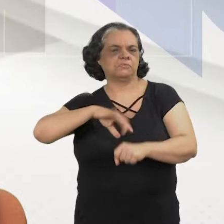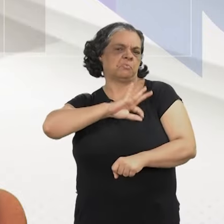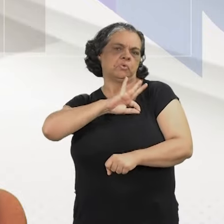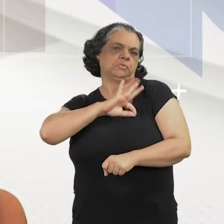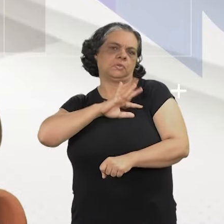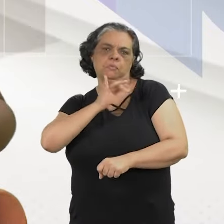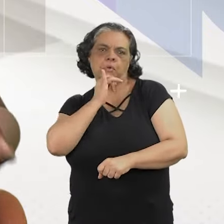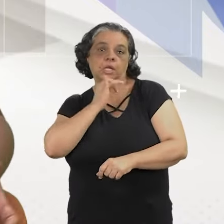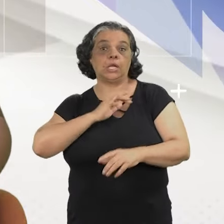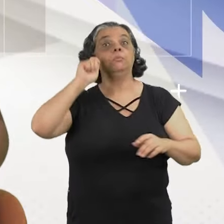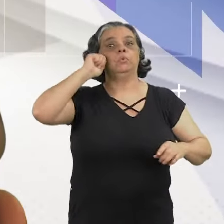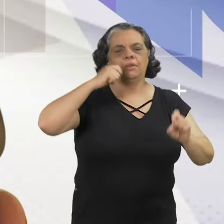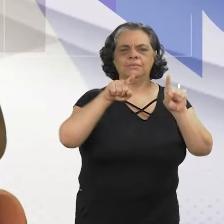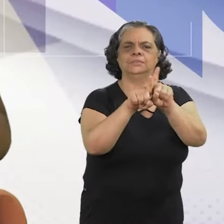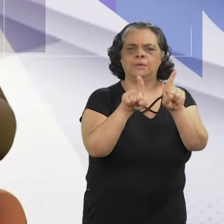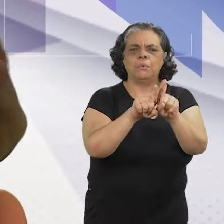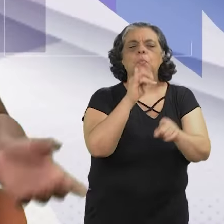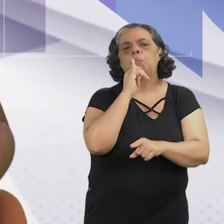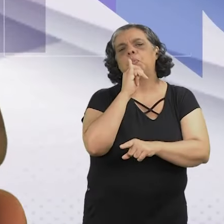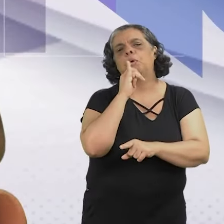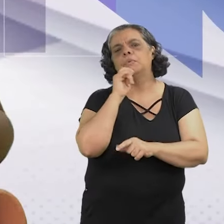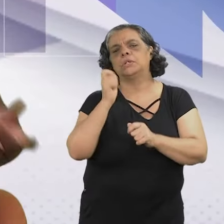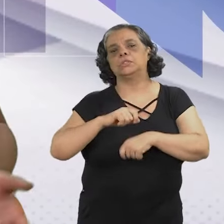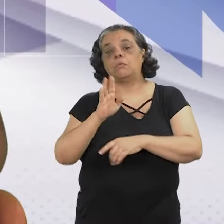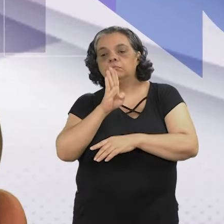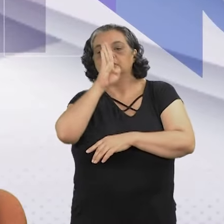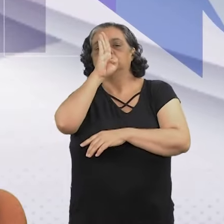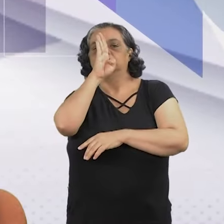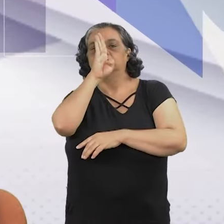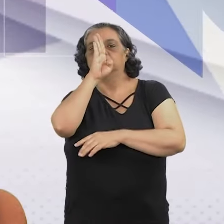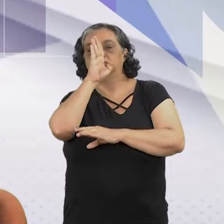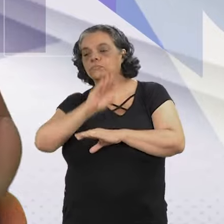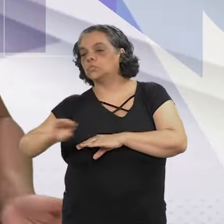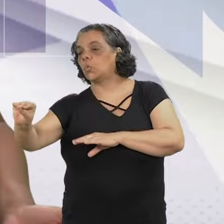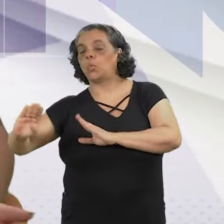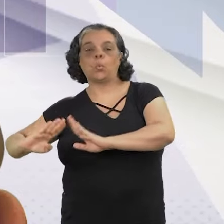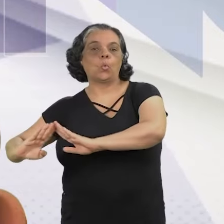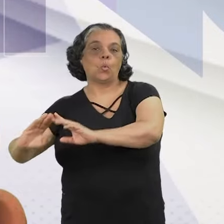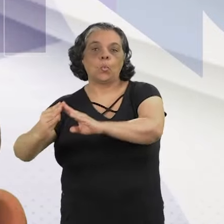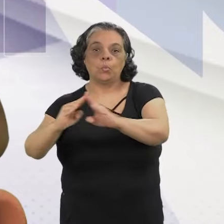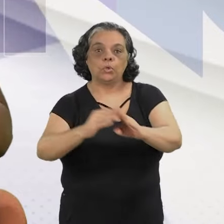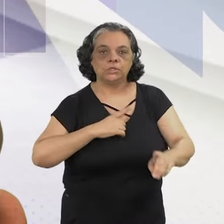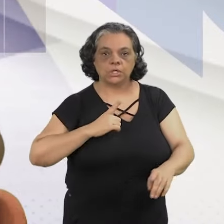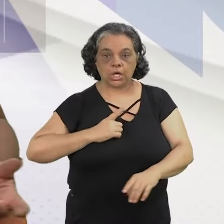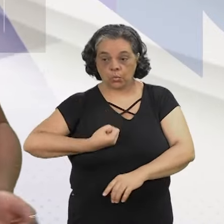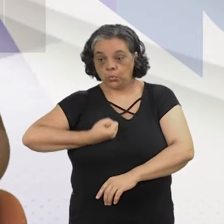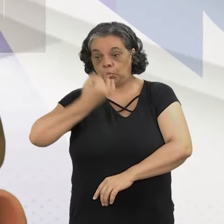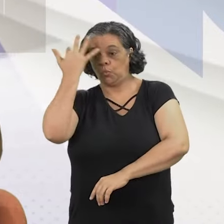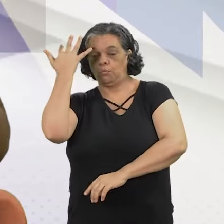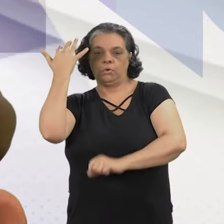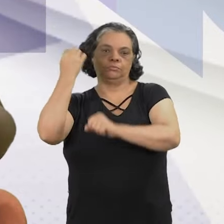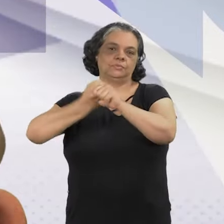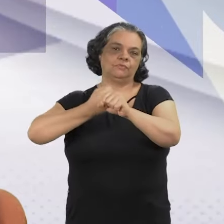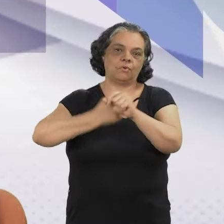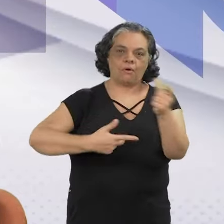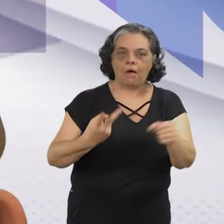policial e de mulheres que por exemplo estavam silenciadas né numa comunidade onde o número de agressões